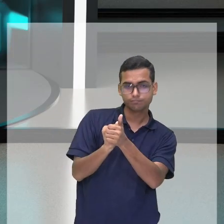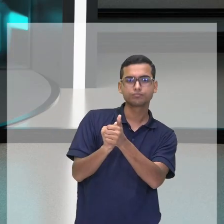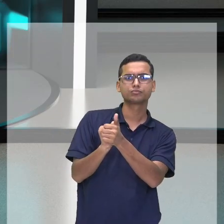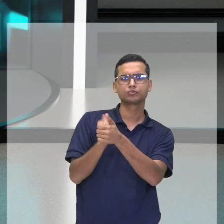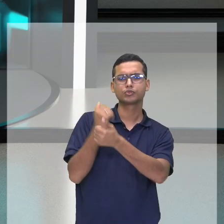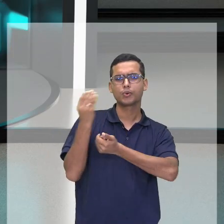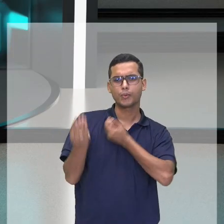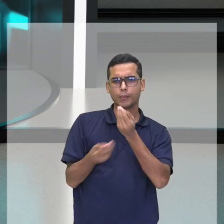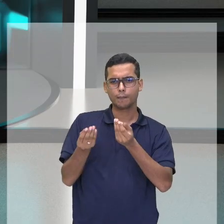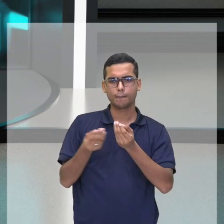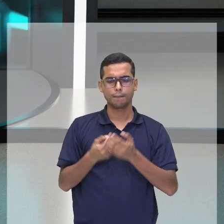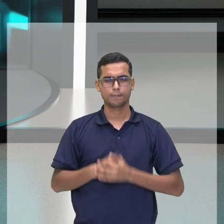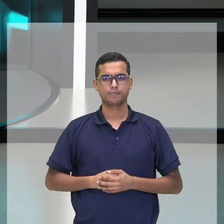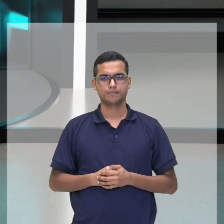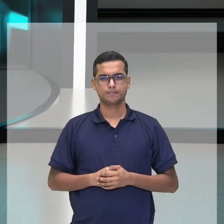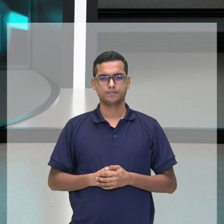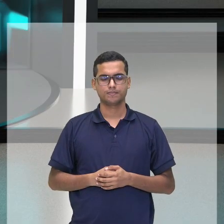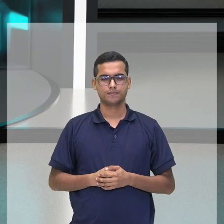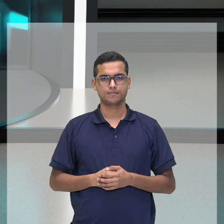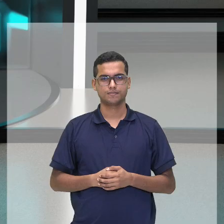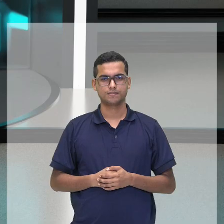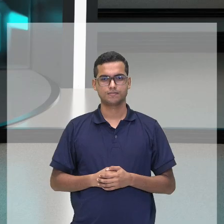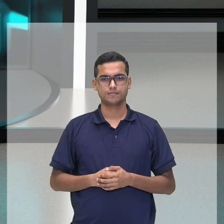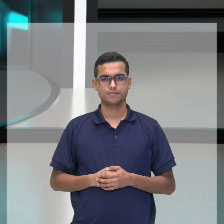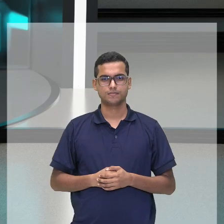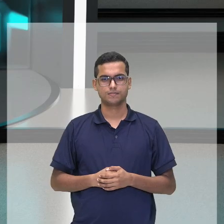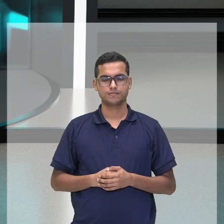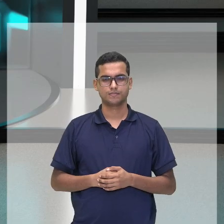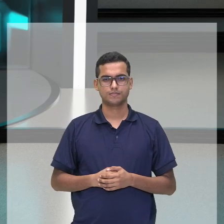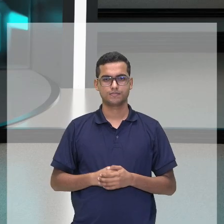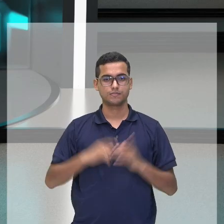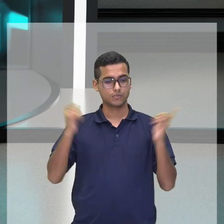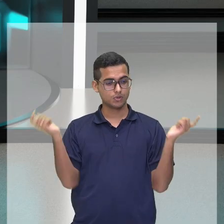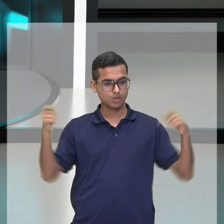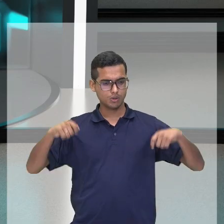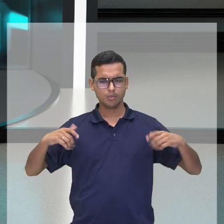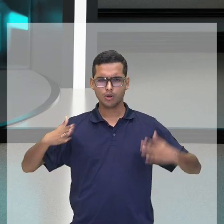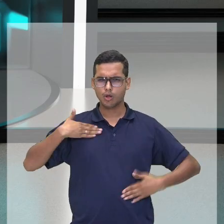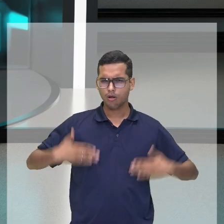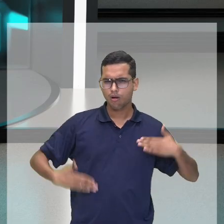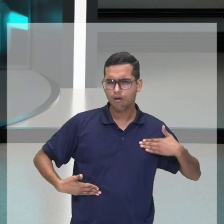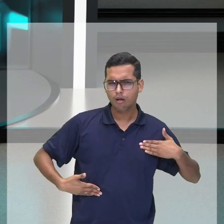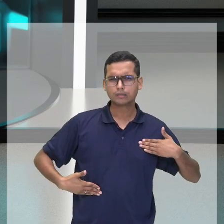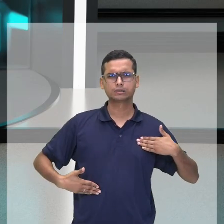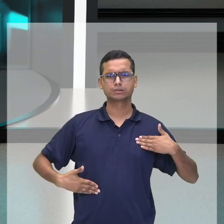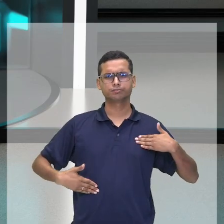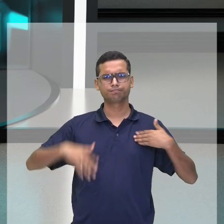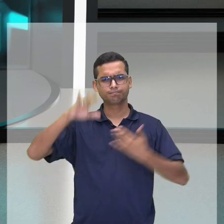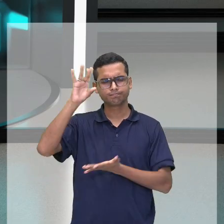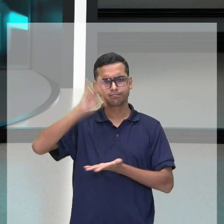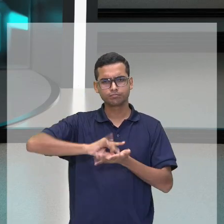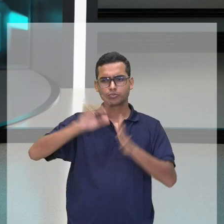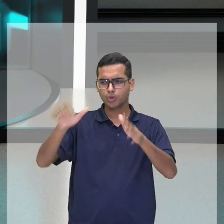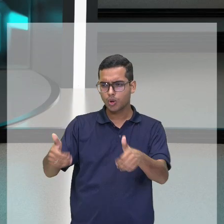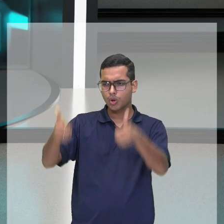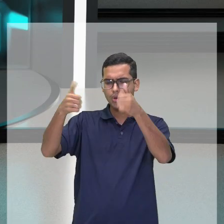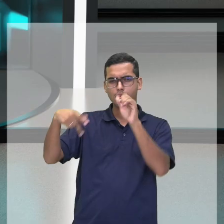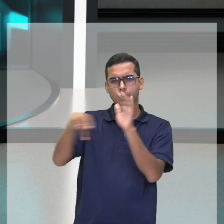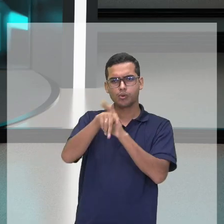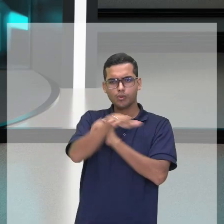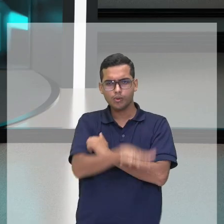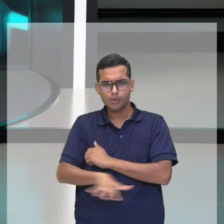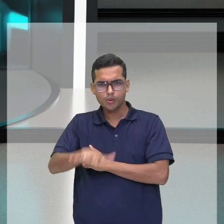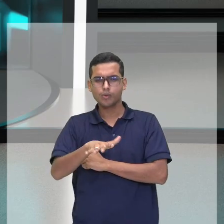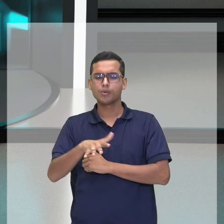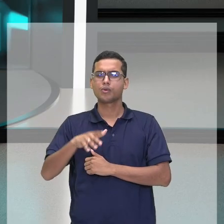vão trabalhar muito nossas capacidades físicas, melhorando grandes aspectos da